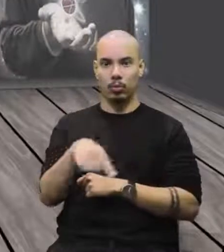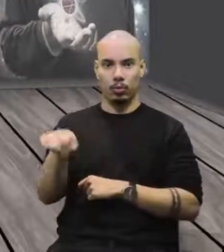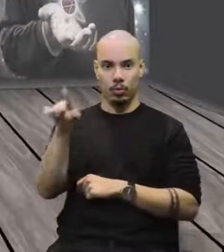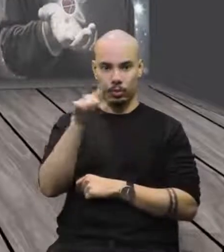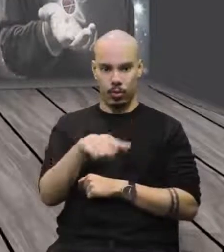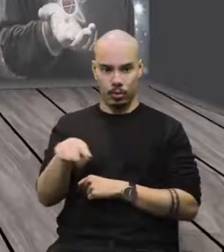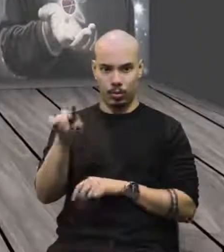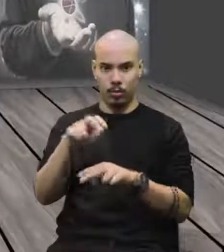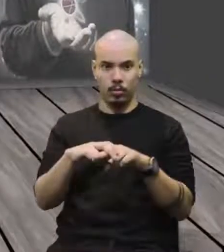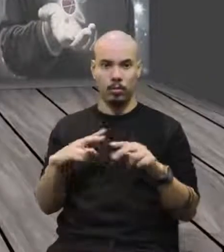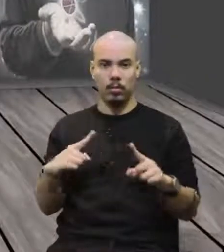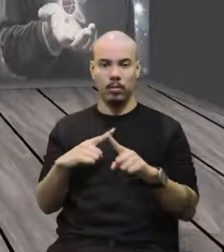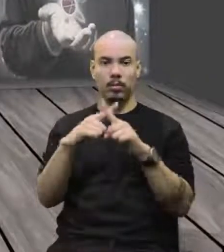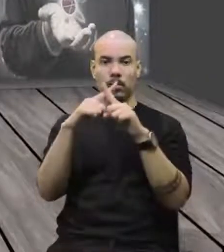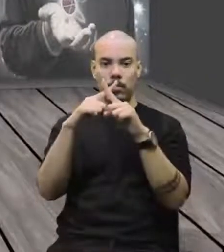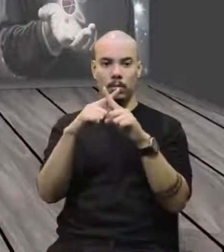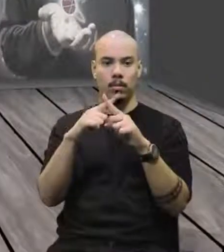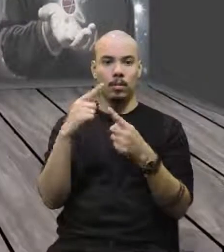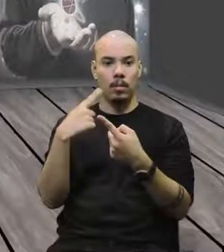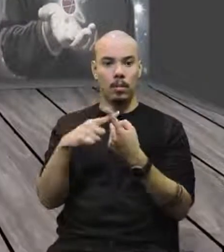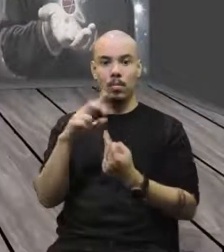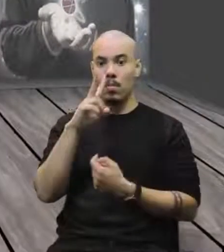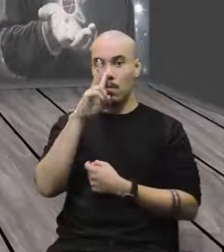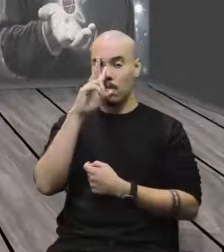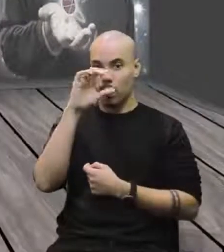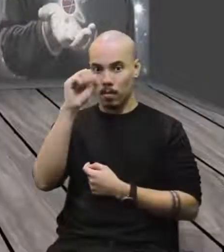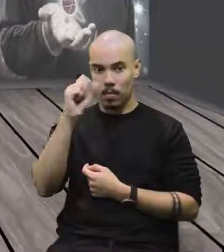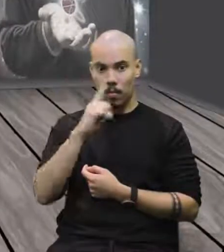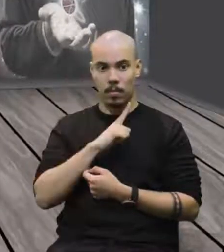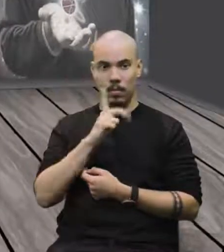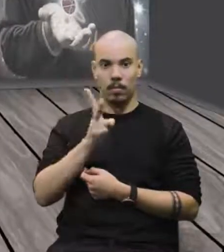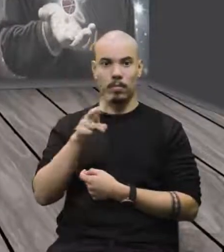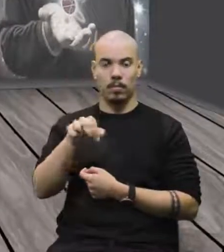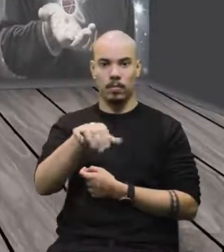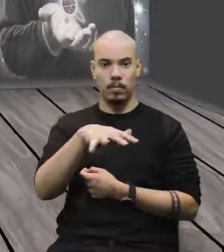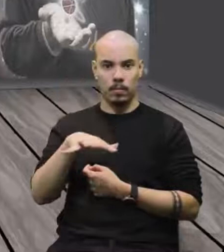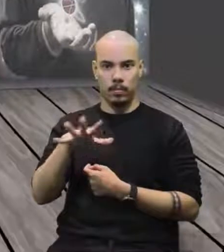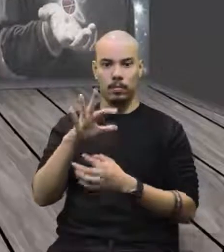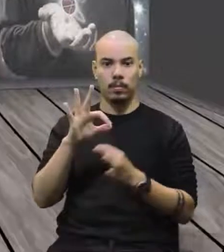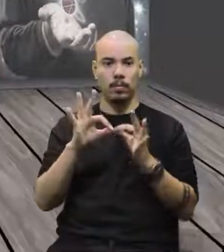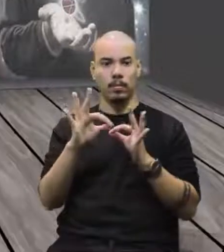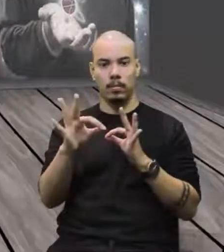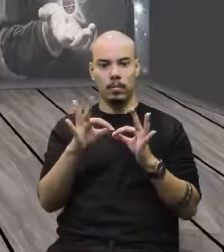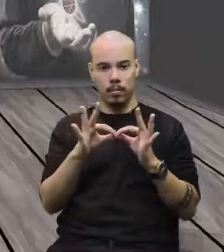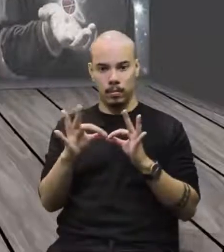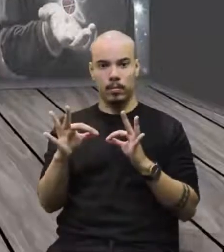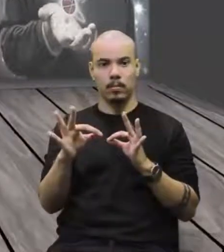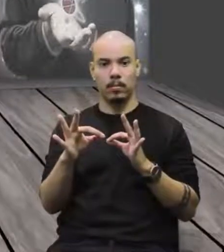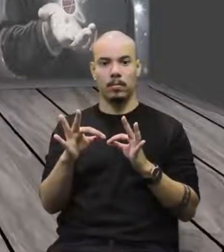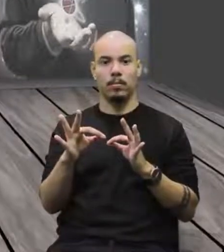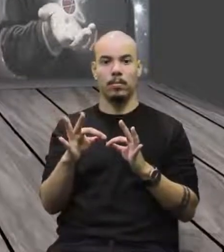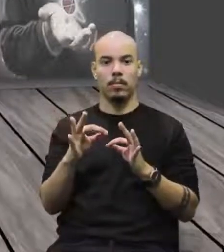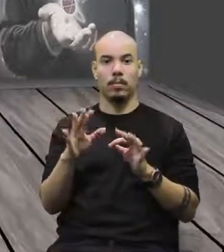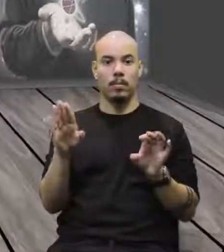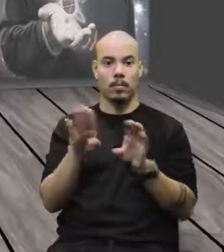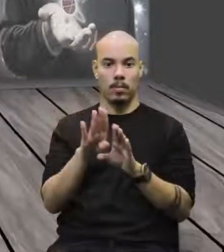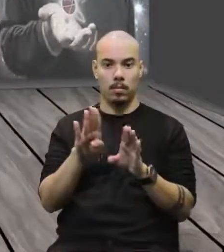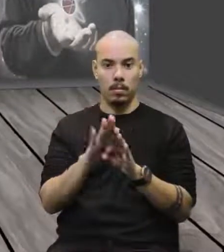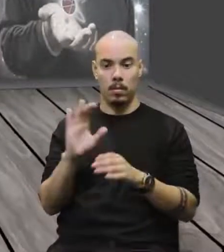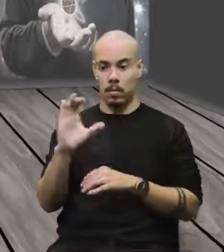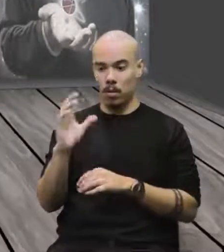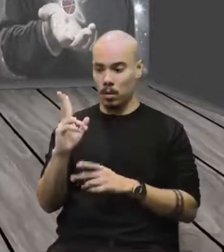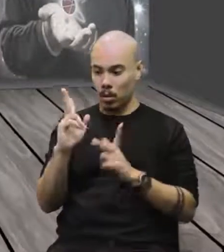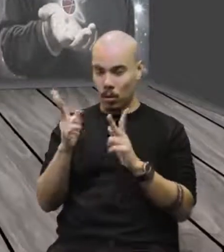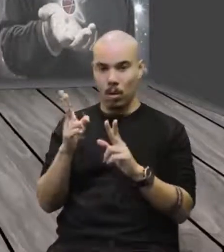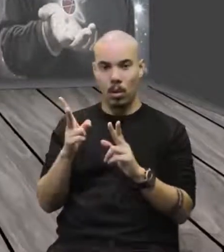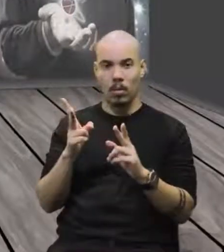Então multiplica por 2, que as forças dependem, o mesmo campo, né? Mesma distância. Aí ele pode pensar, mas por que não tem... A distância era